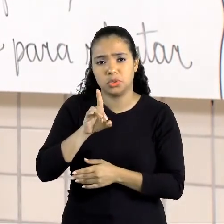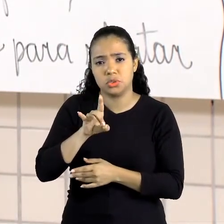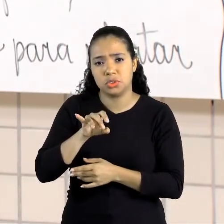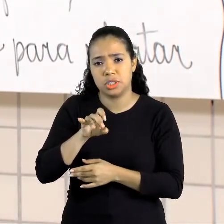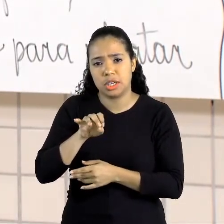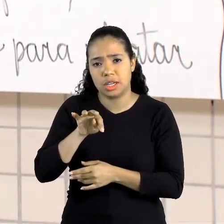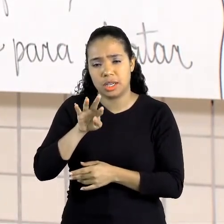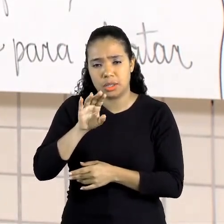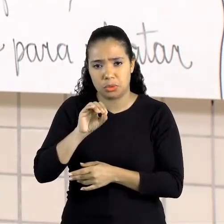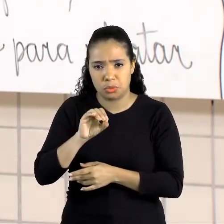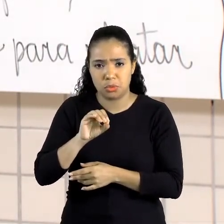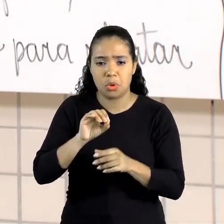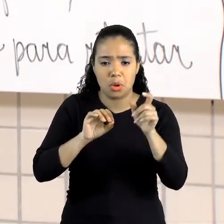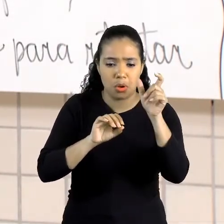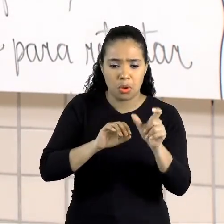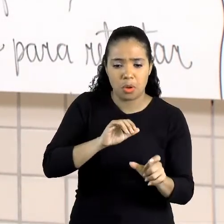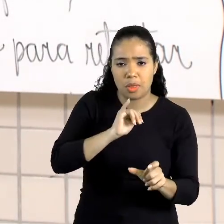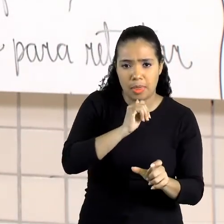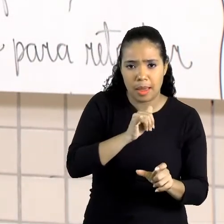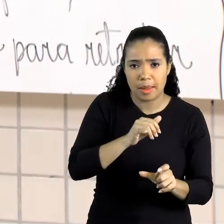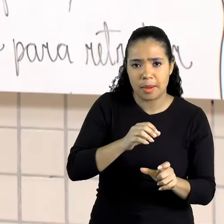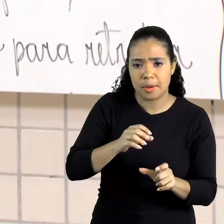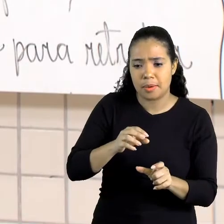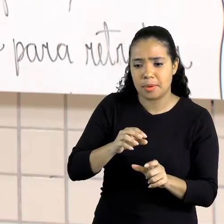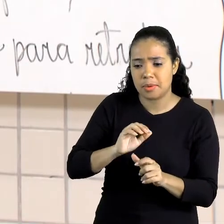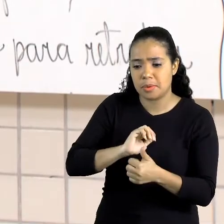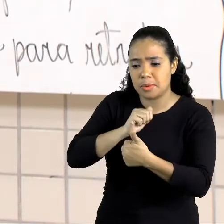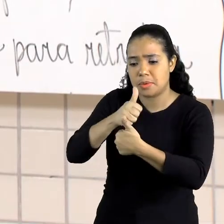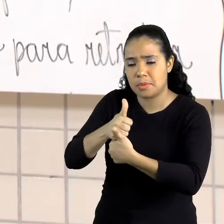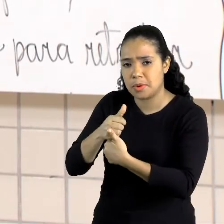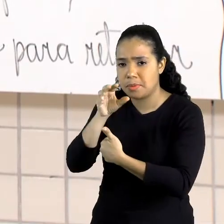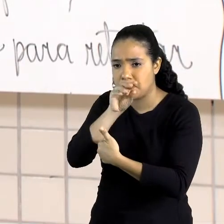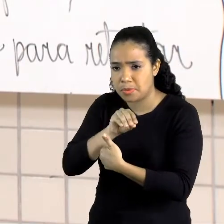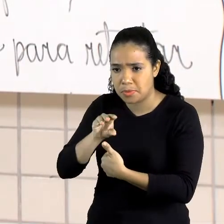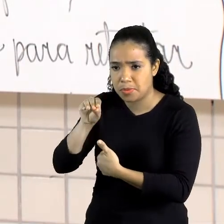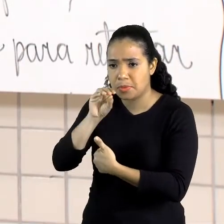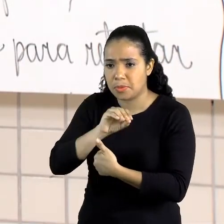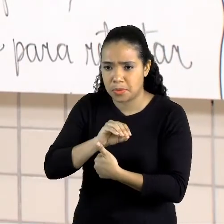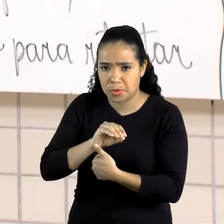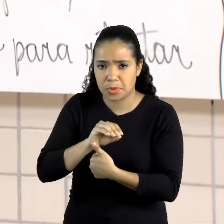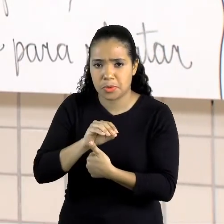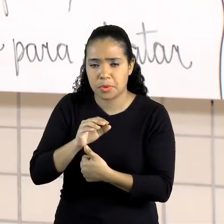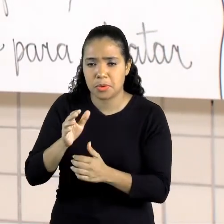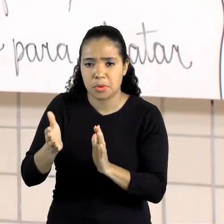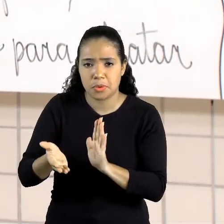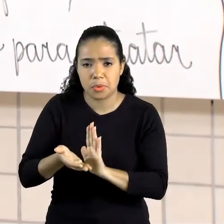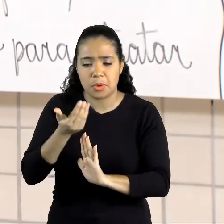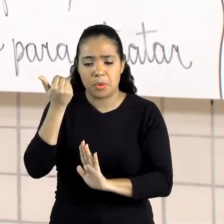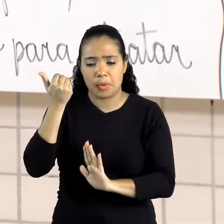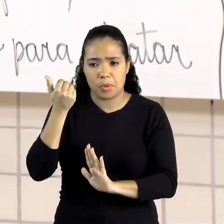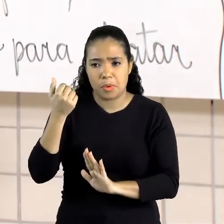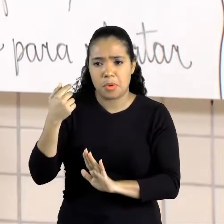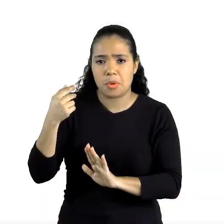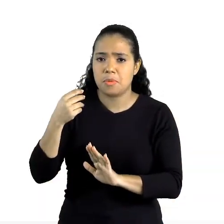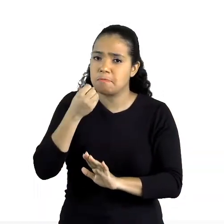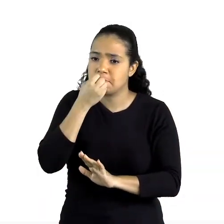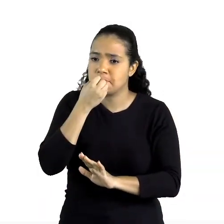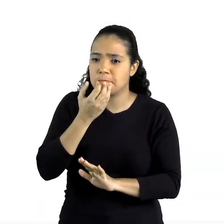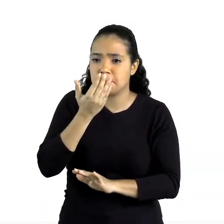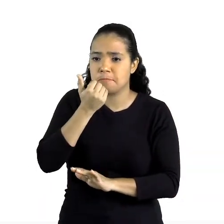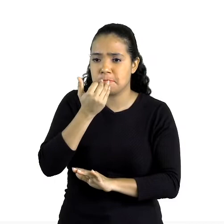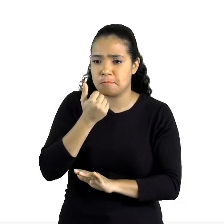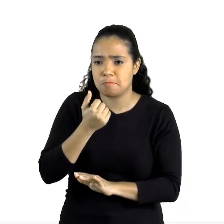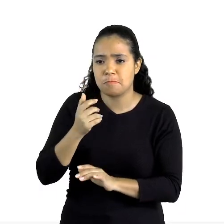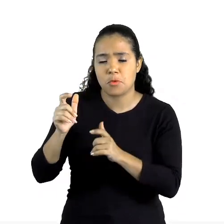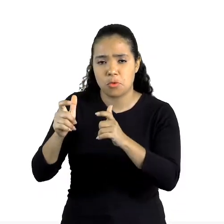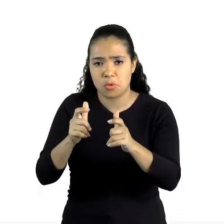personagem. Tirava partido dela, bem nutrido, bem alojado, via países e ademais afirmava a si próprio